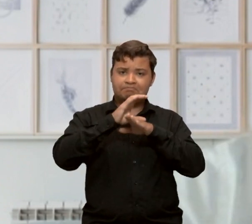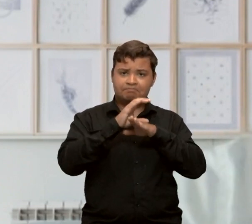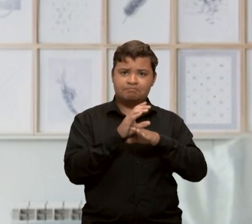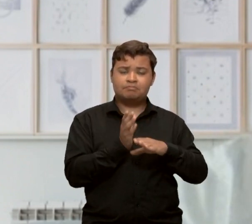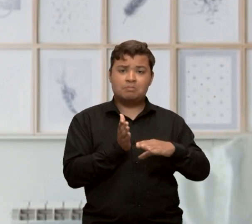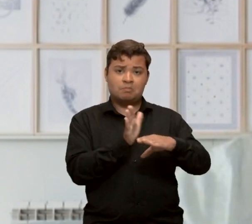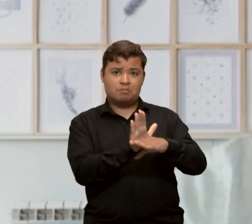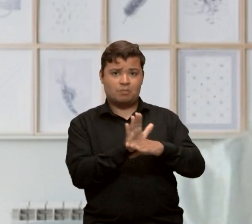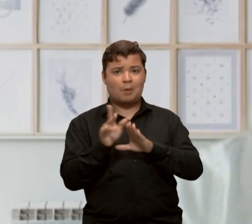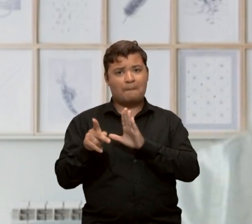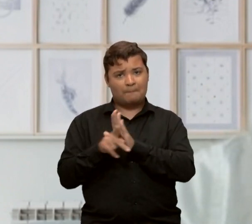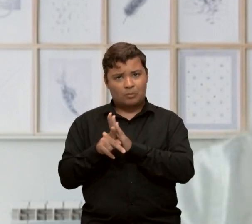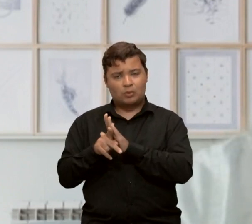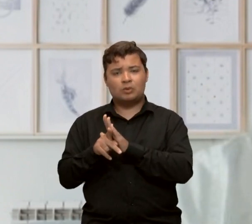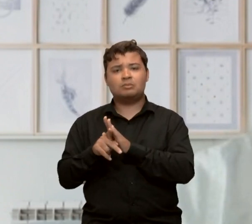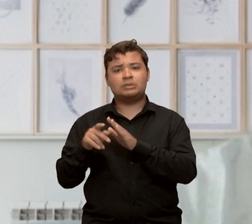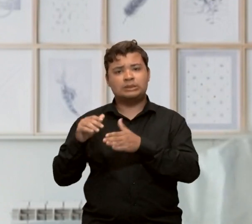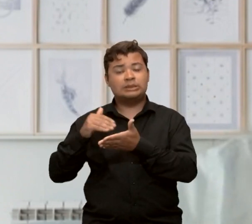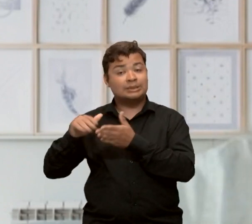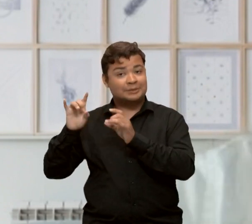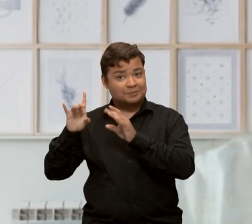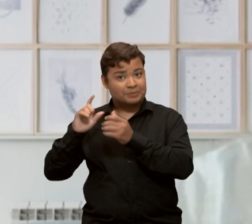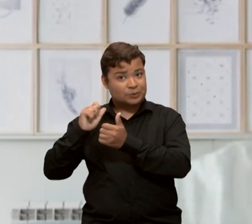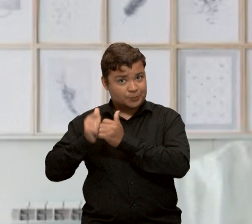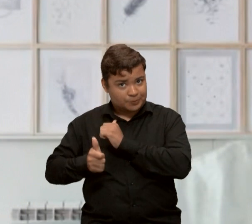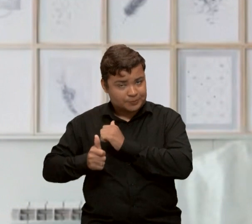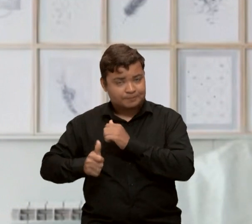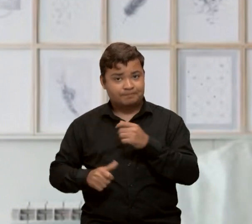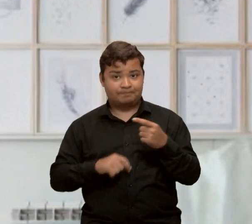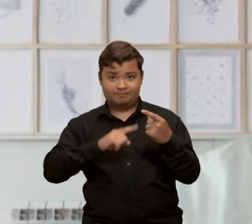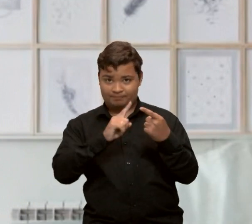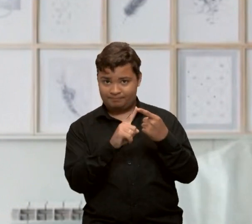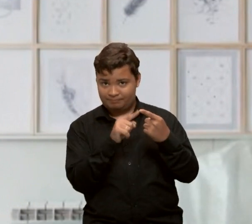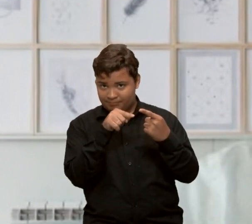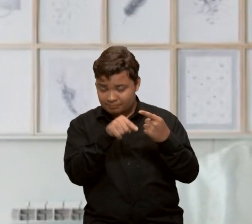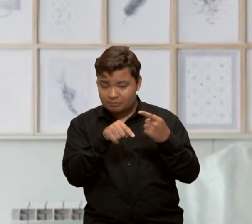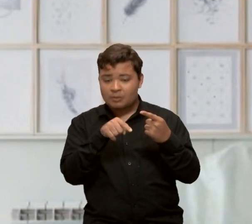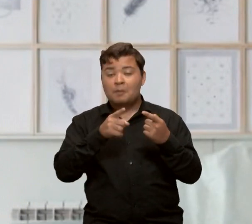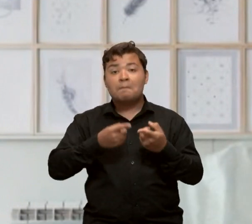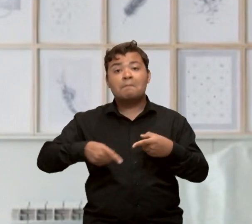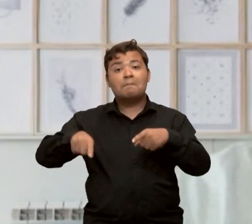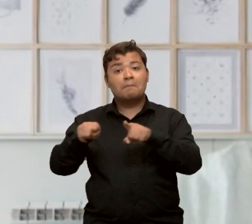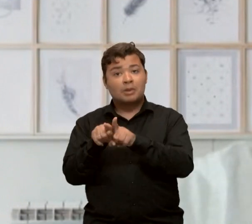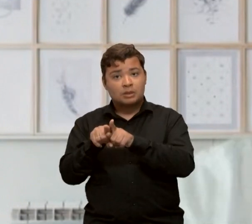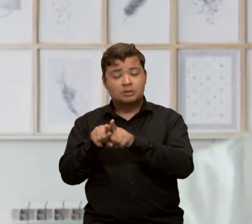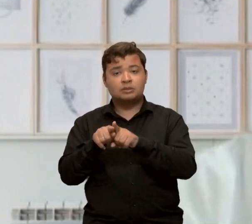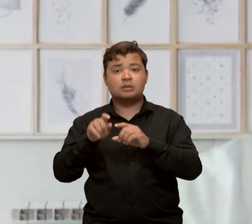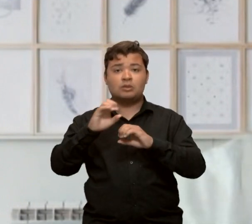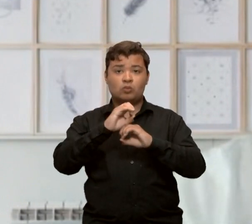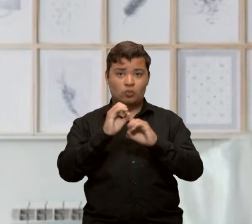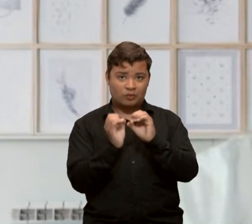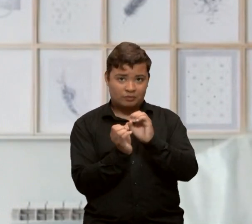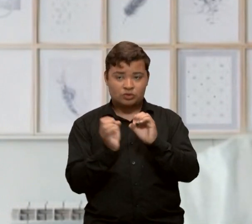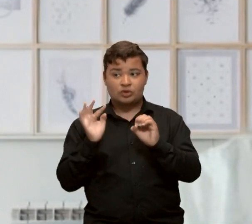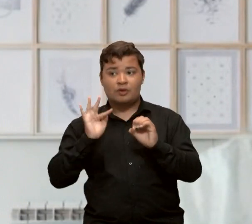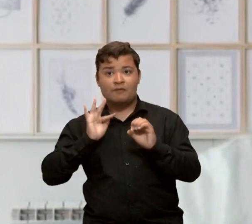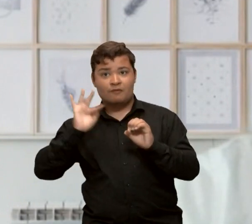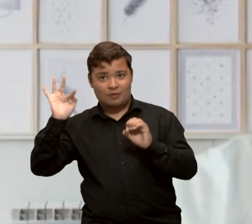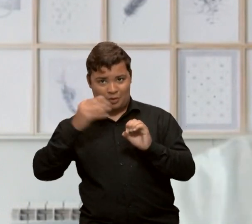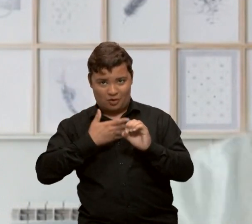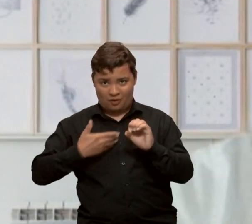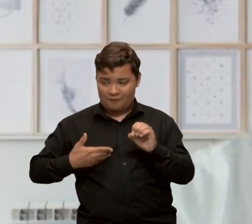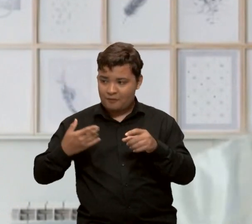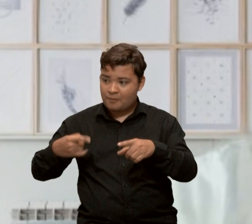do Esporte, ele é uma parceria entre a Universidade Federal de Goiás e o governo federal. para